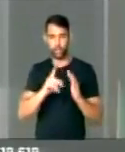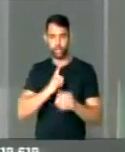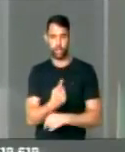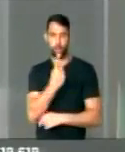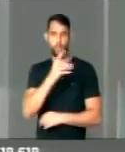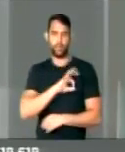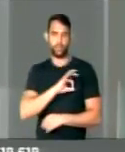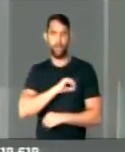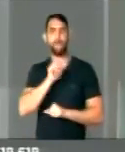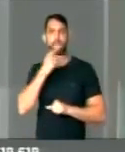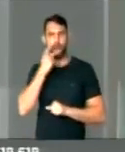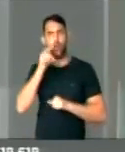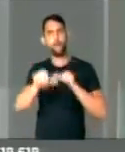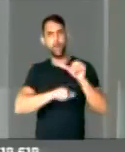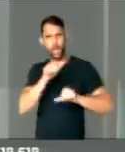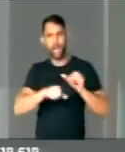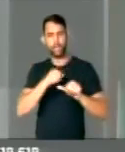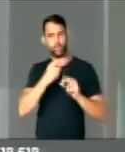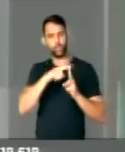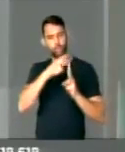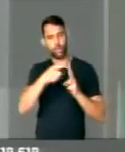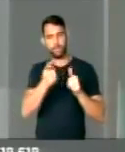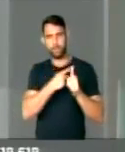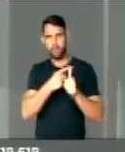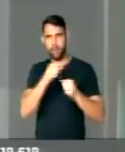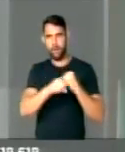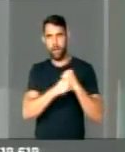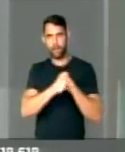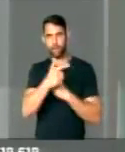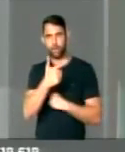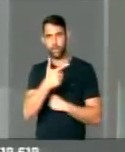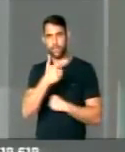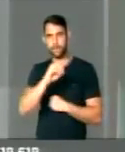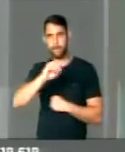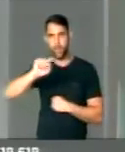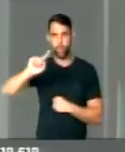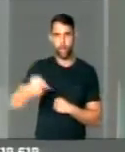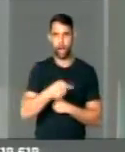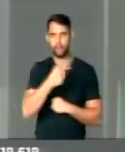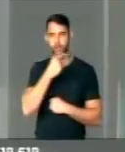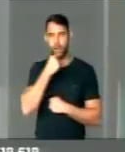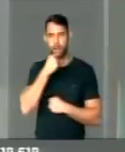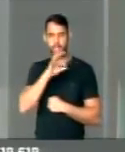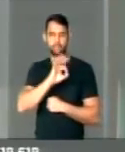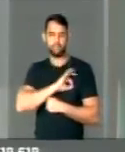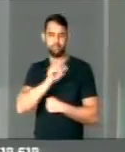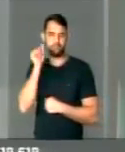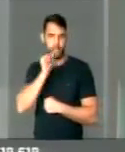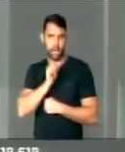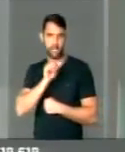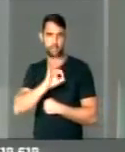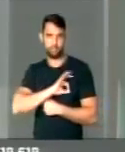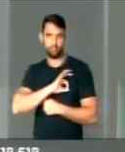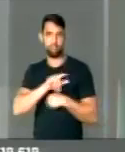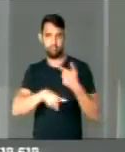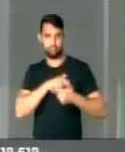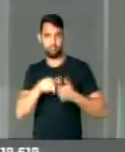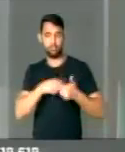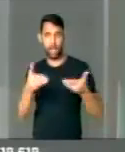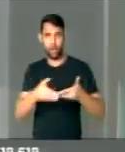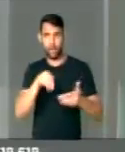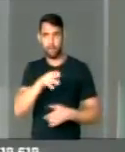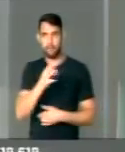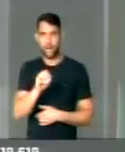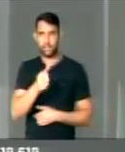que essa realidade iria mudar. Nos 2 primeiros anos, 2.000 novos policiais. Agora, em março de